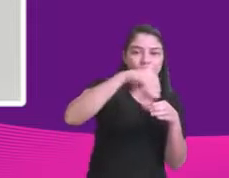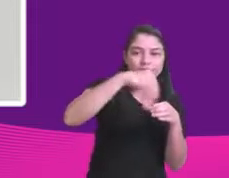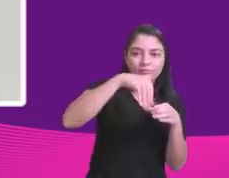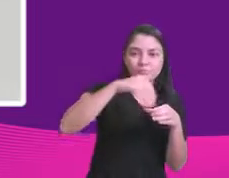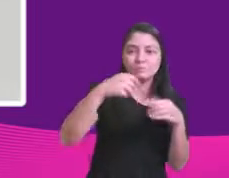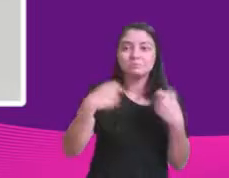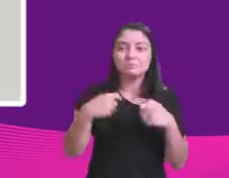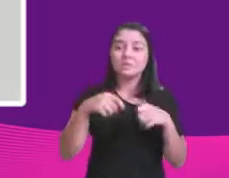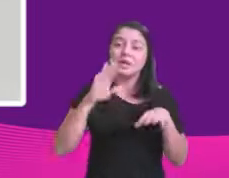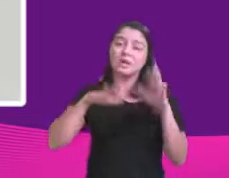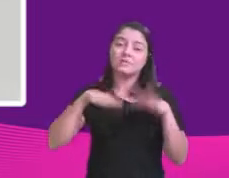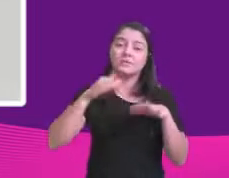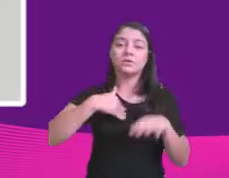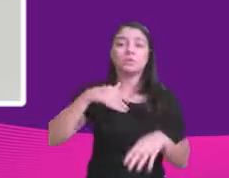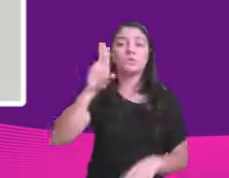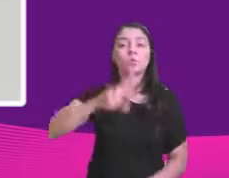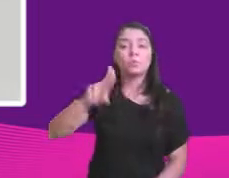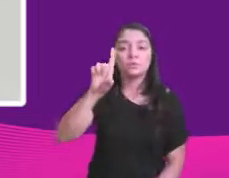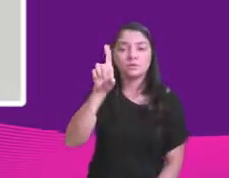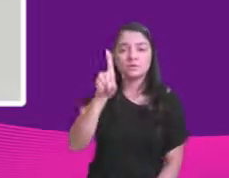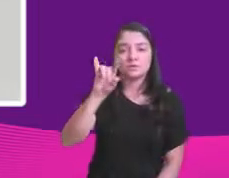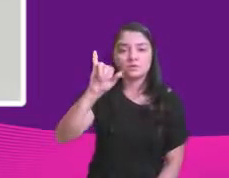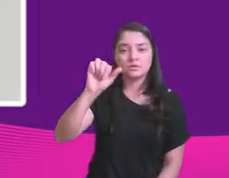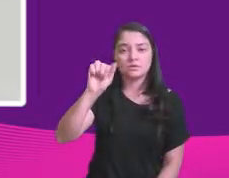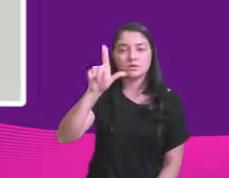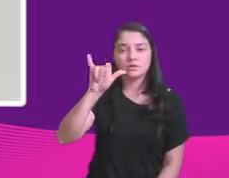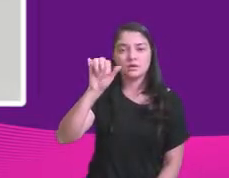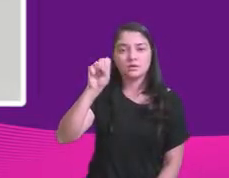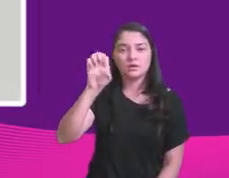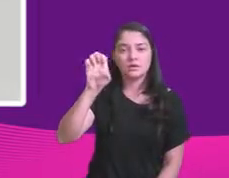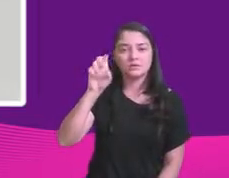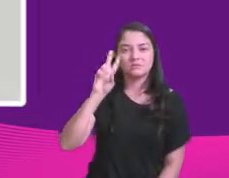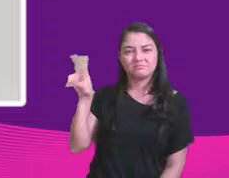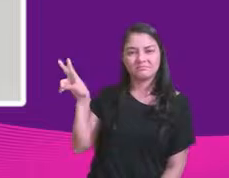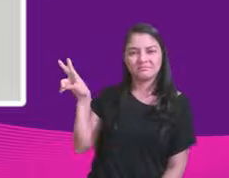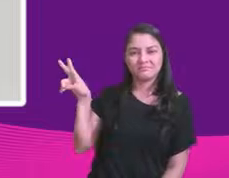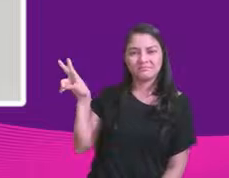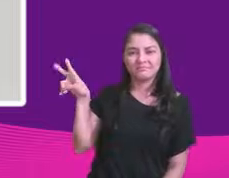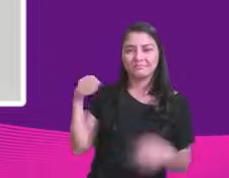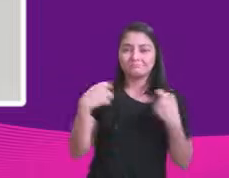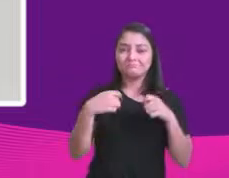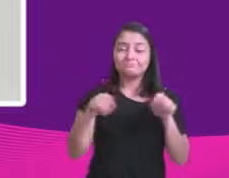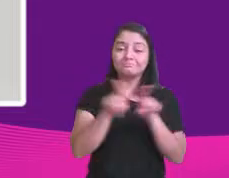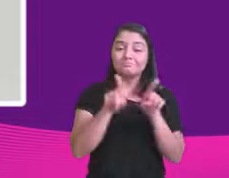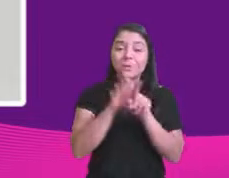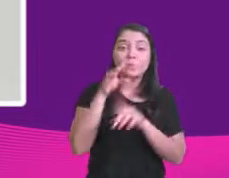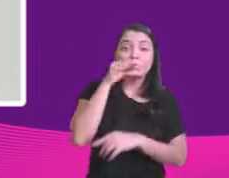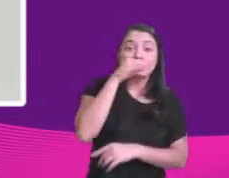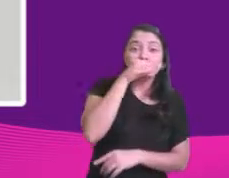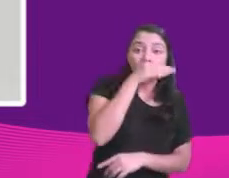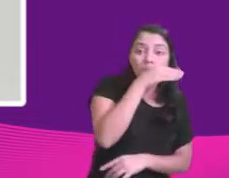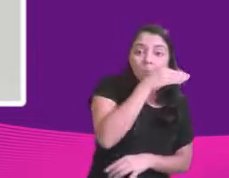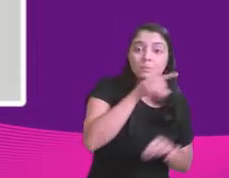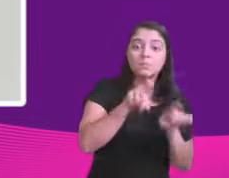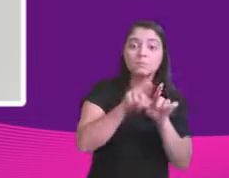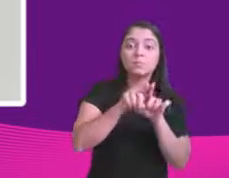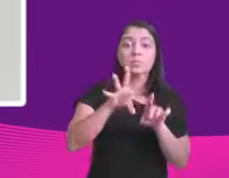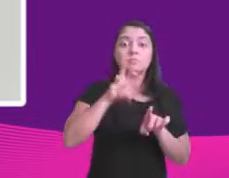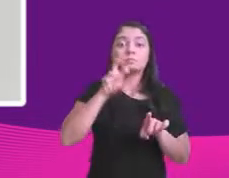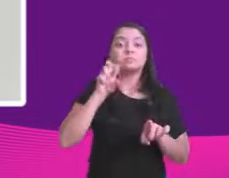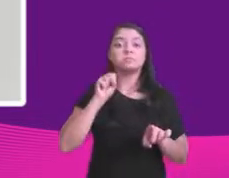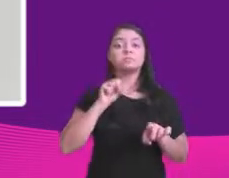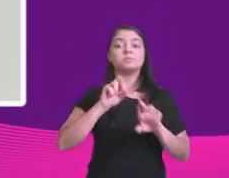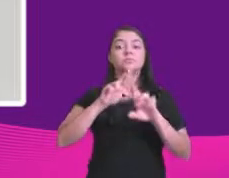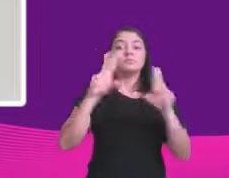de diálise peritoneal, sinérgico com o calor, um alto peso molecular para não absorção por nível do peritônio e um